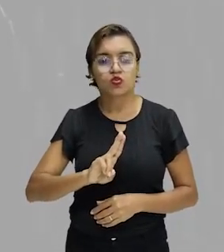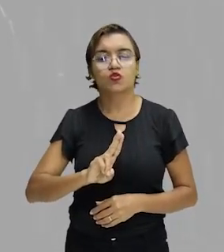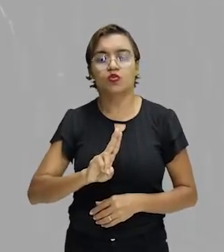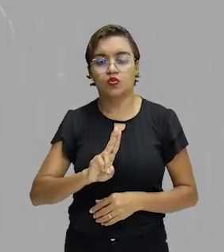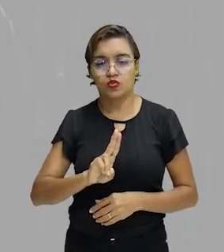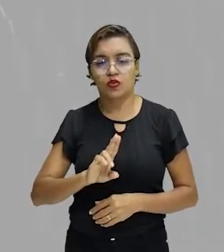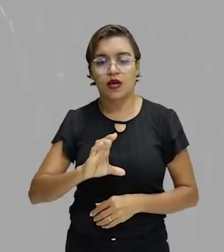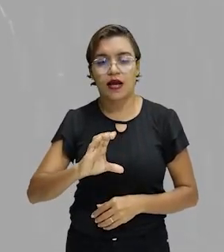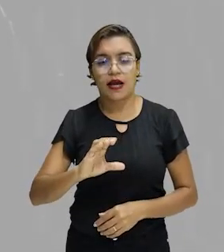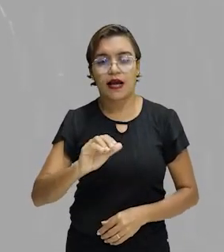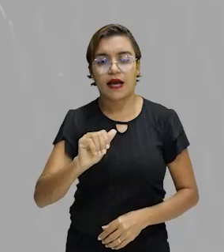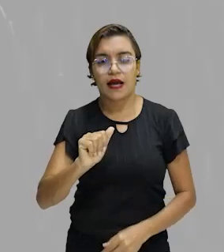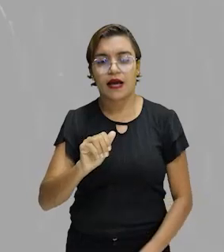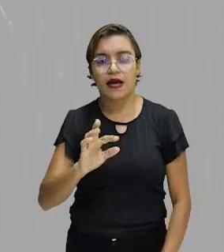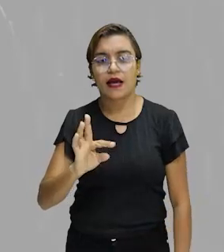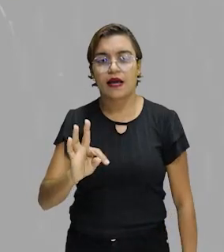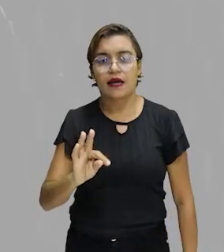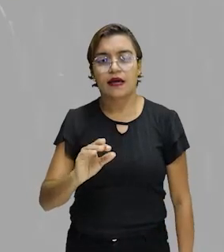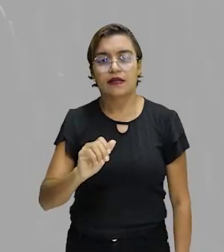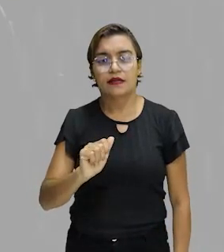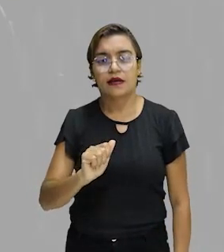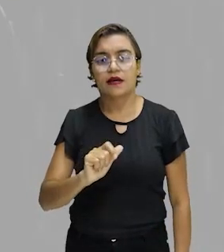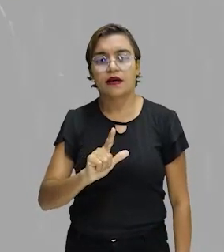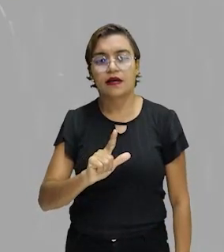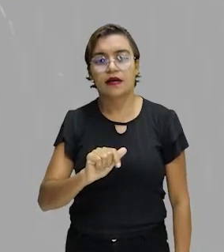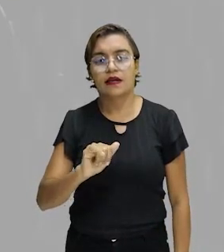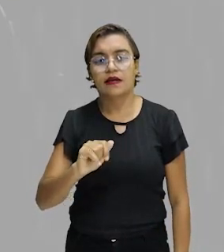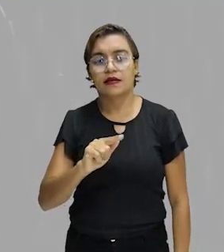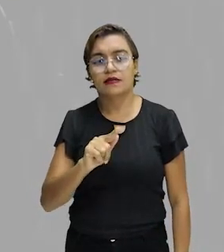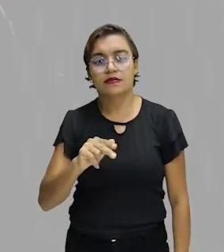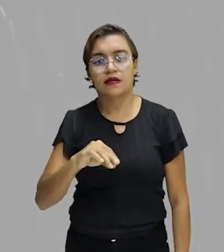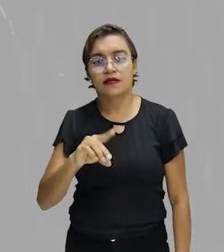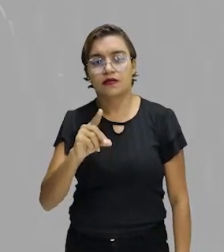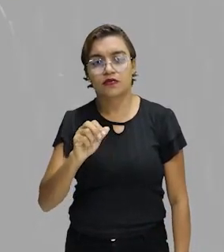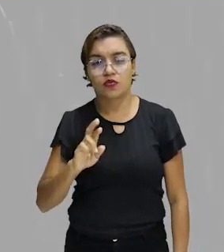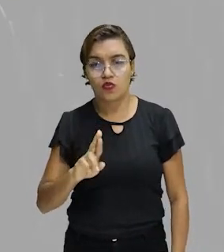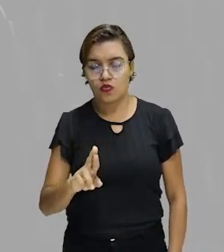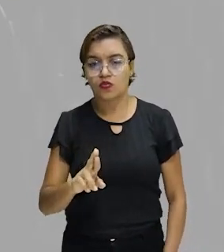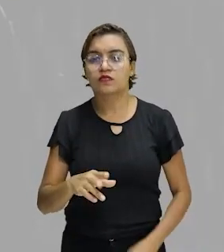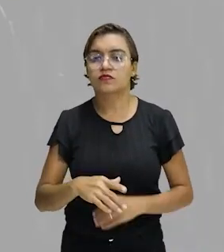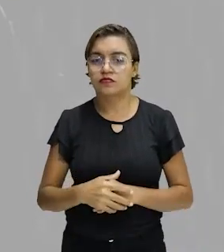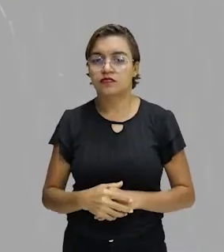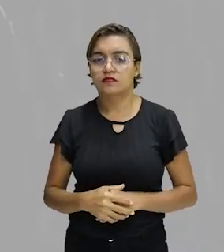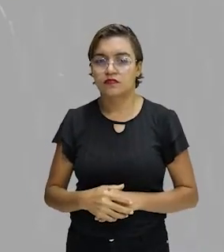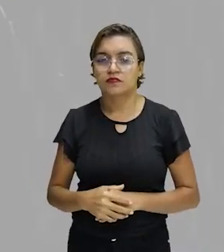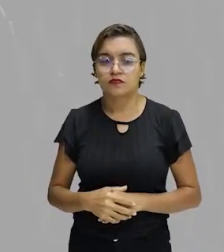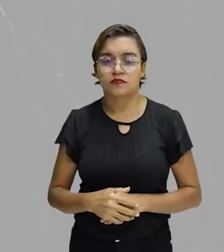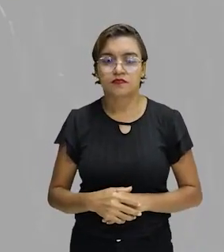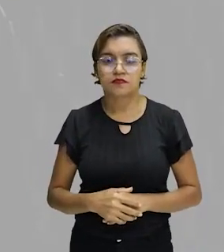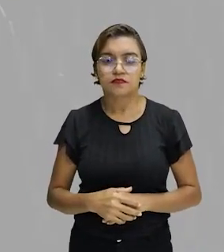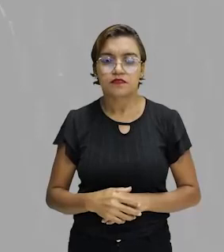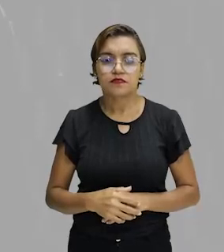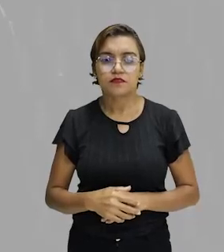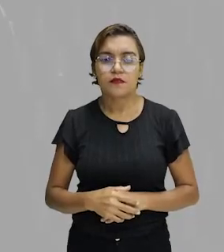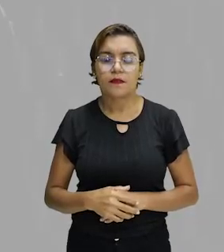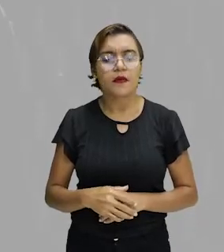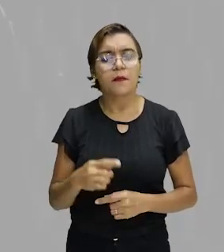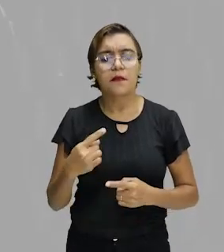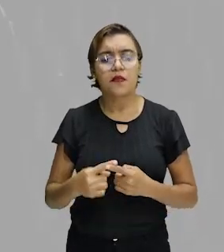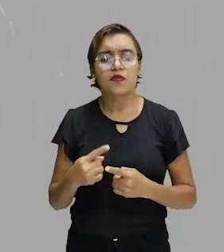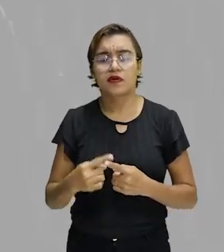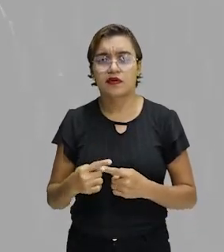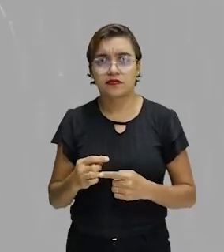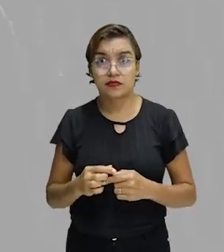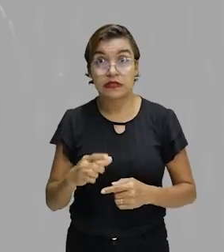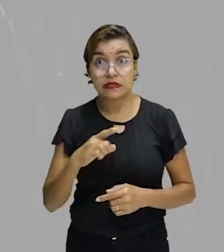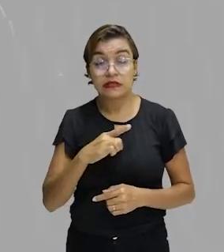catalisador. Então, a afirmativa correta, letra D, no diagrama 2, tem-se a presença de um catalisador. Por quê? Porque